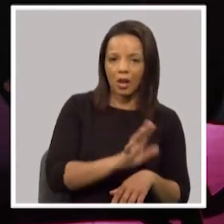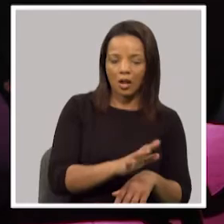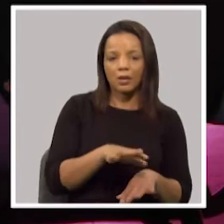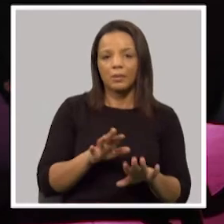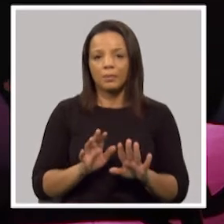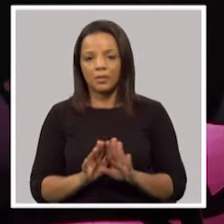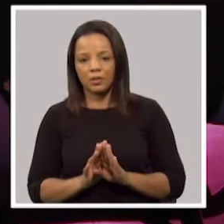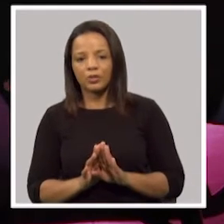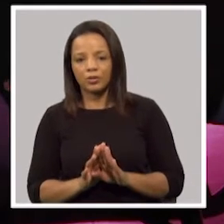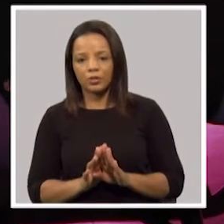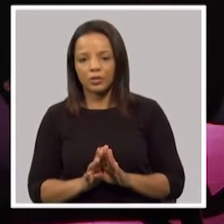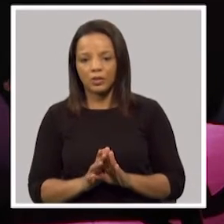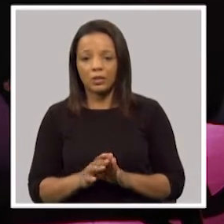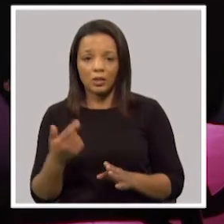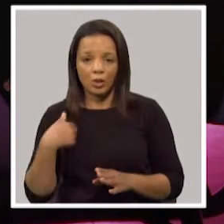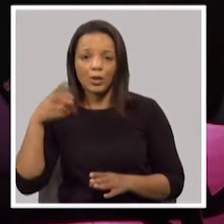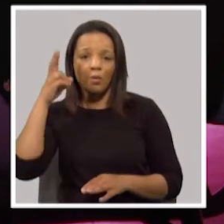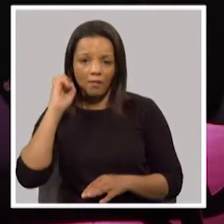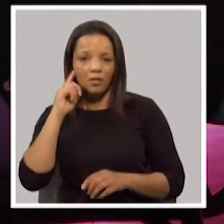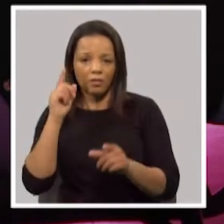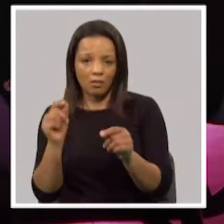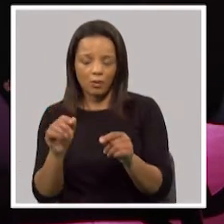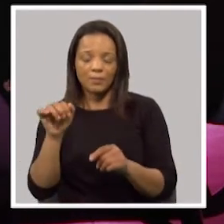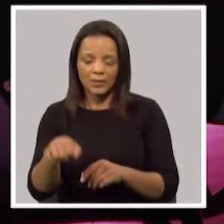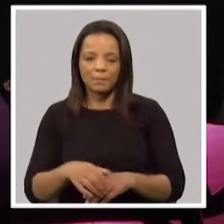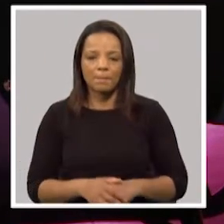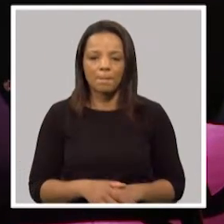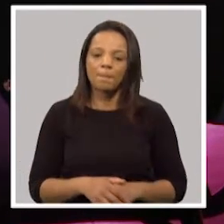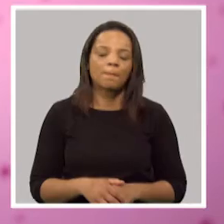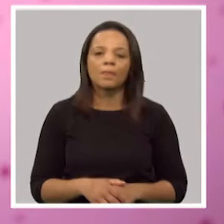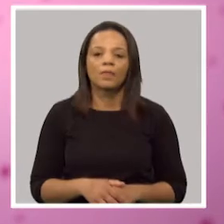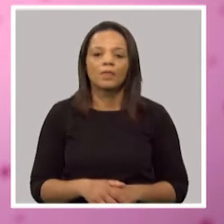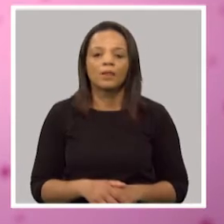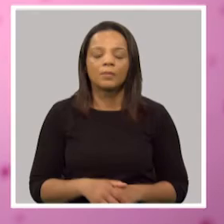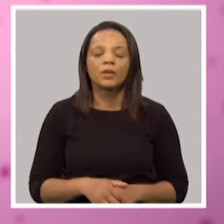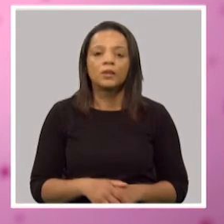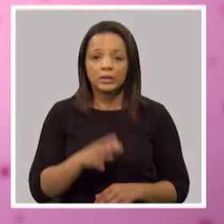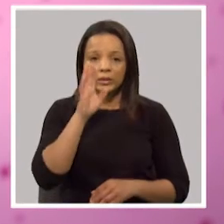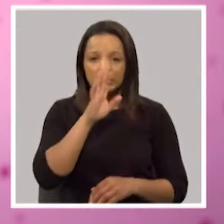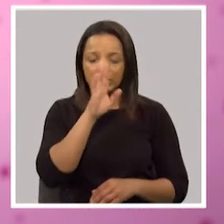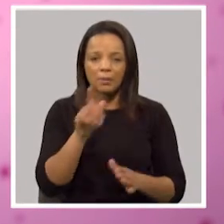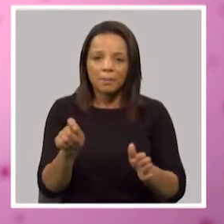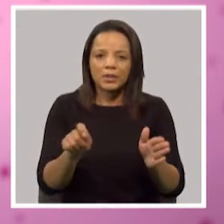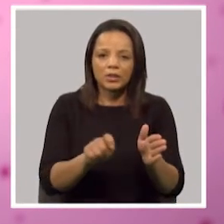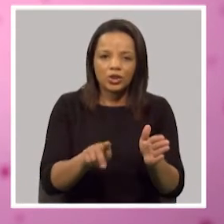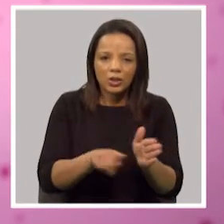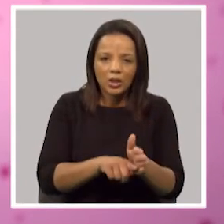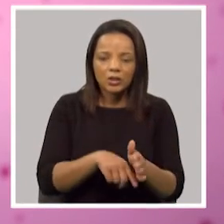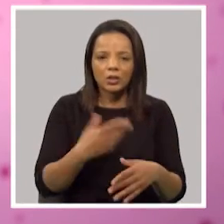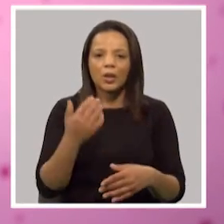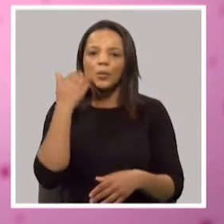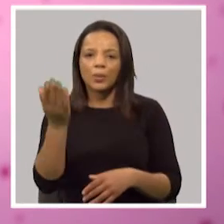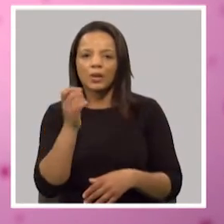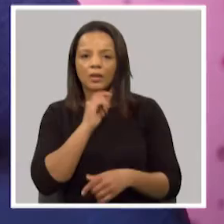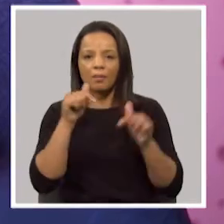e sim para uma... Era um ouvinte, sim. Sim, exatamente. A persistência e o talento chegam para hoje em dia estar numa